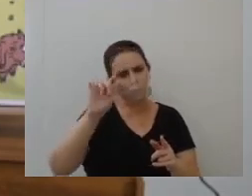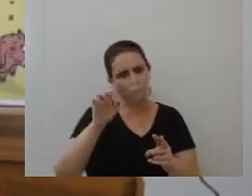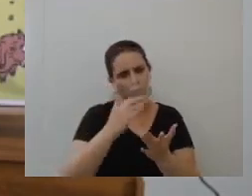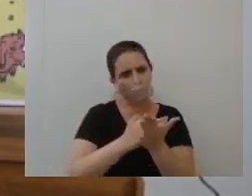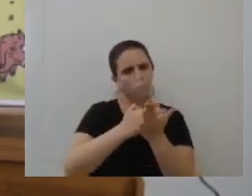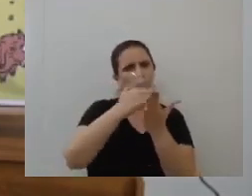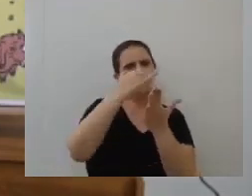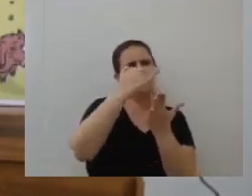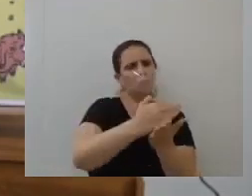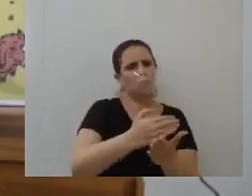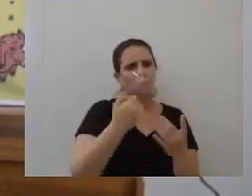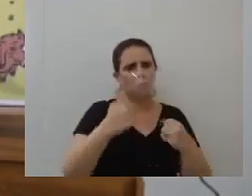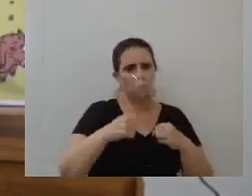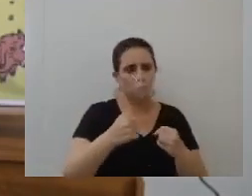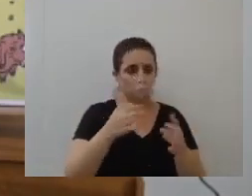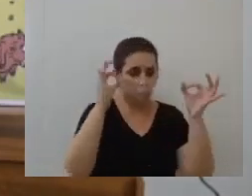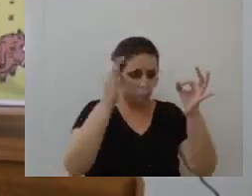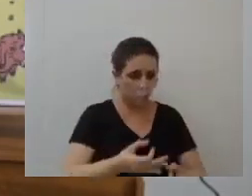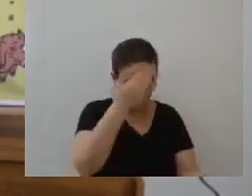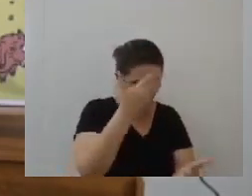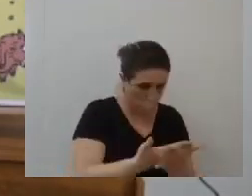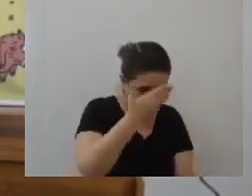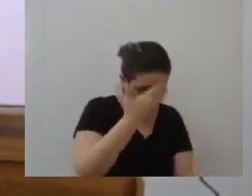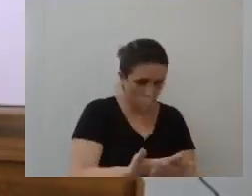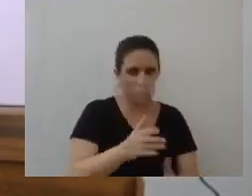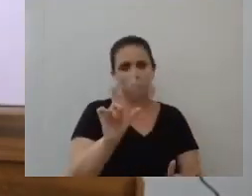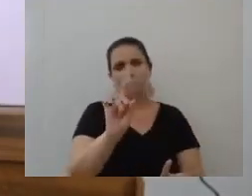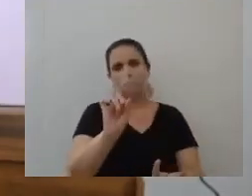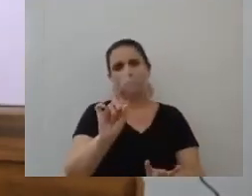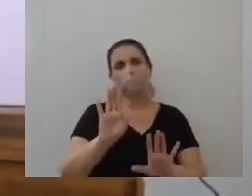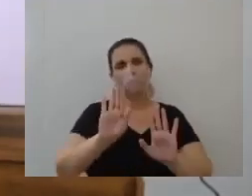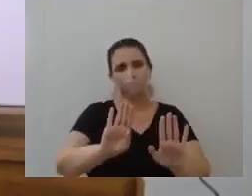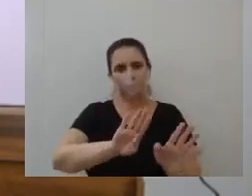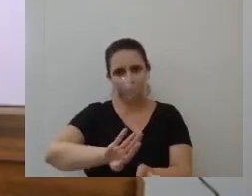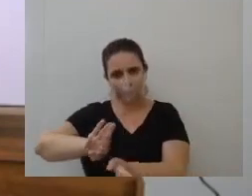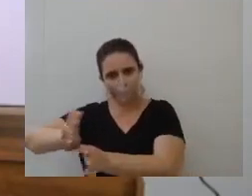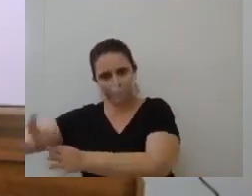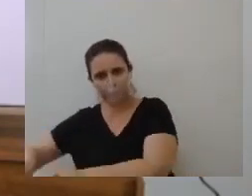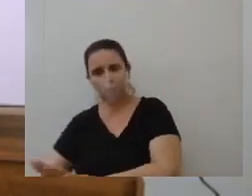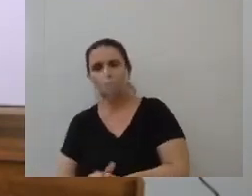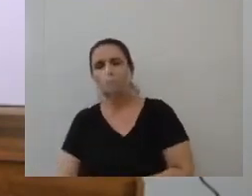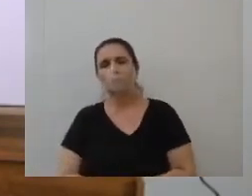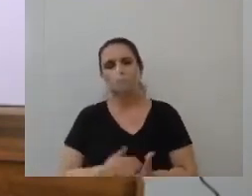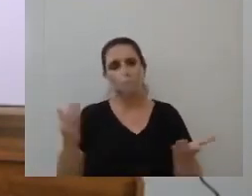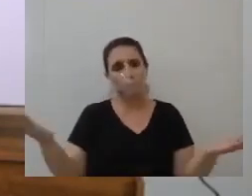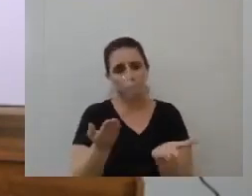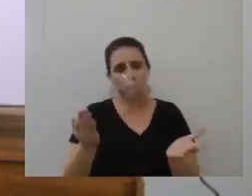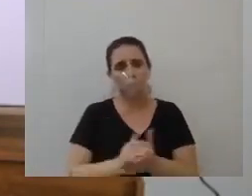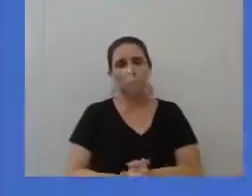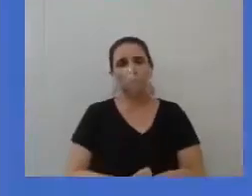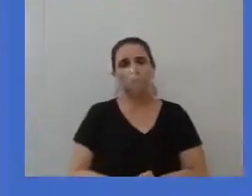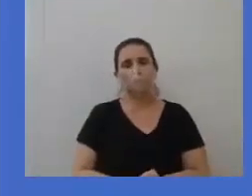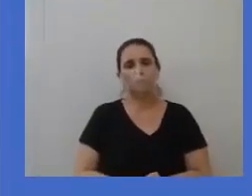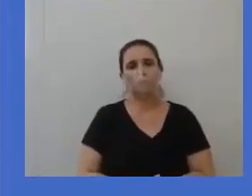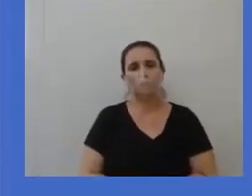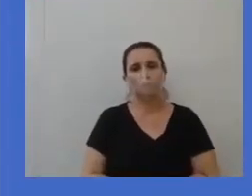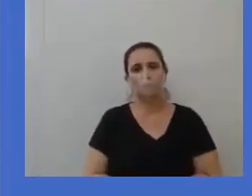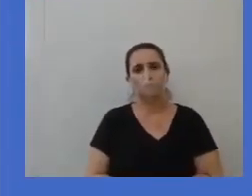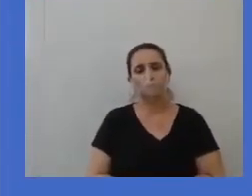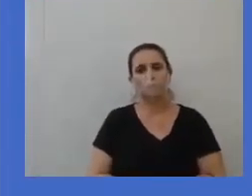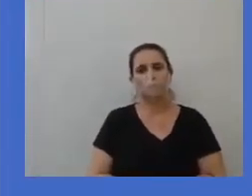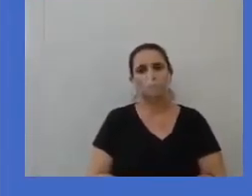entender ao pé da letra. Beleza? Bem, passando aqui, olha o que nós chegamos agora. Olha onde nós